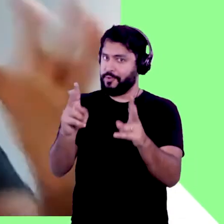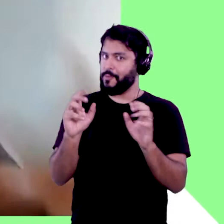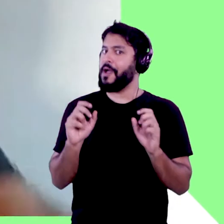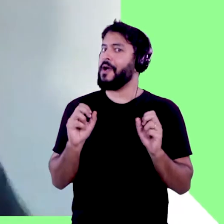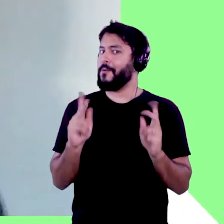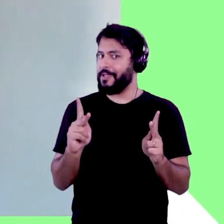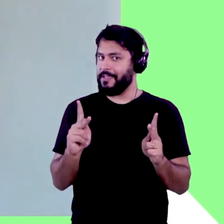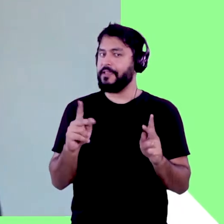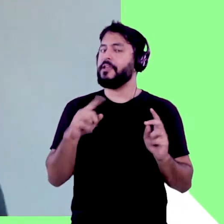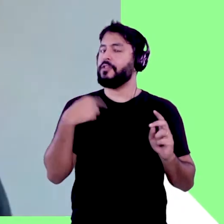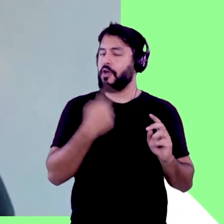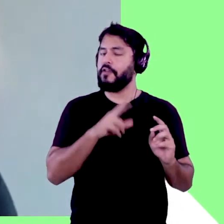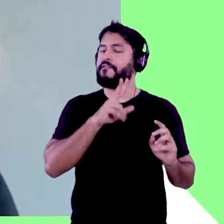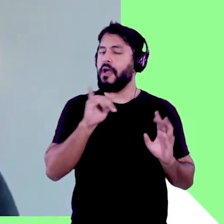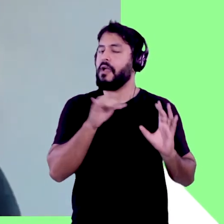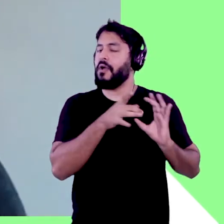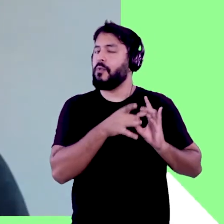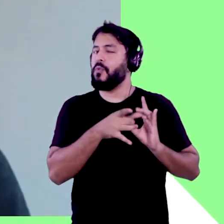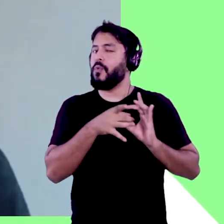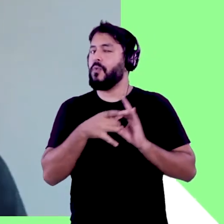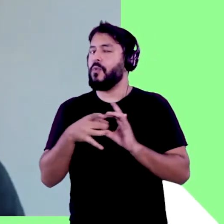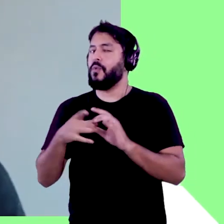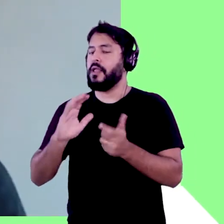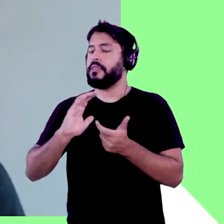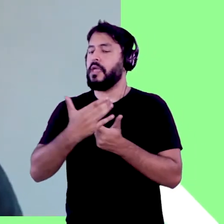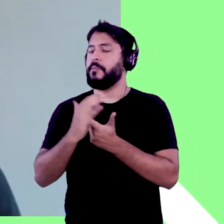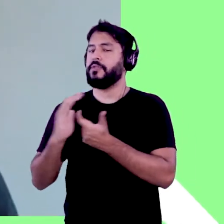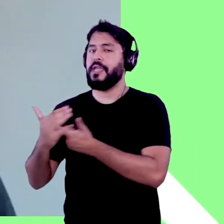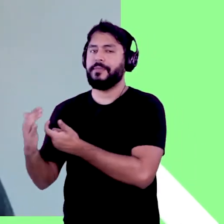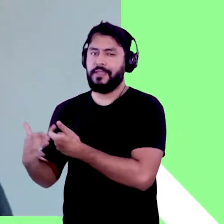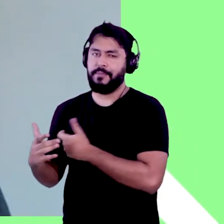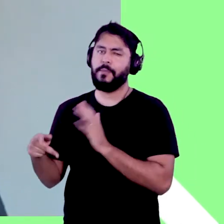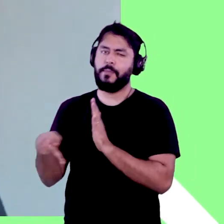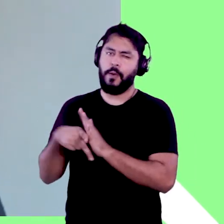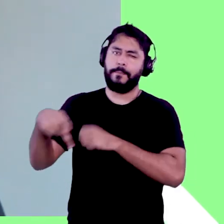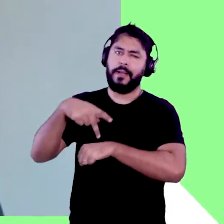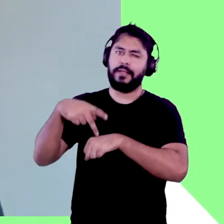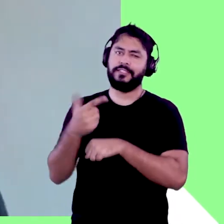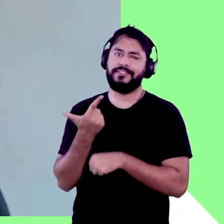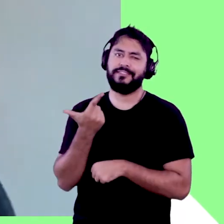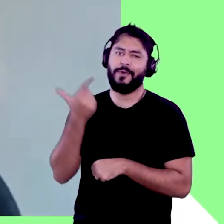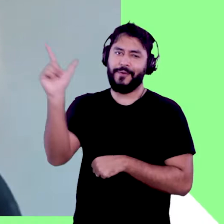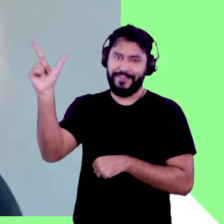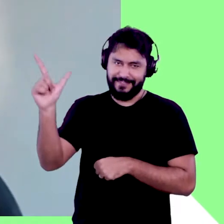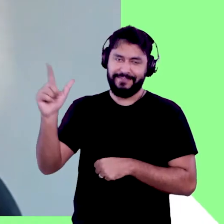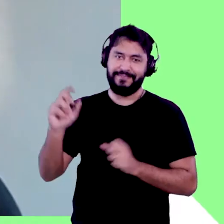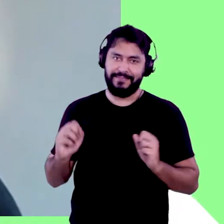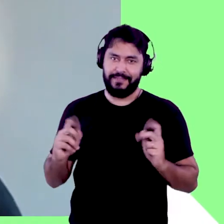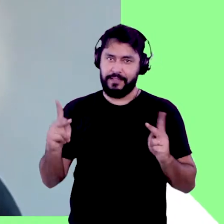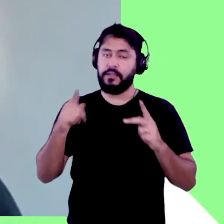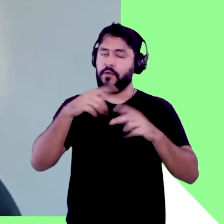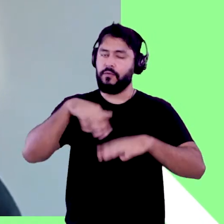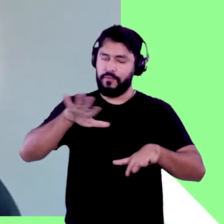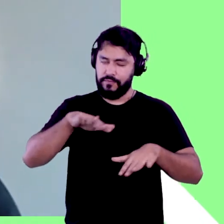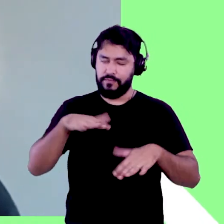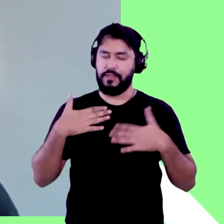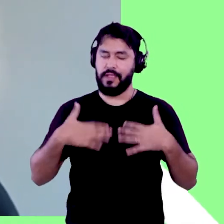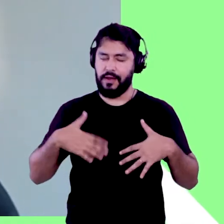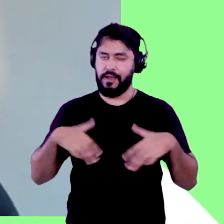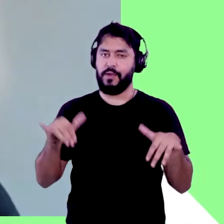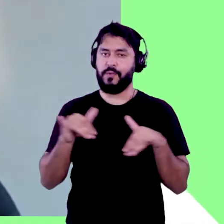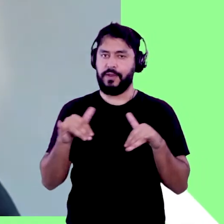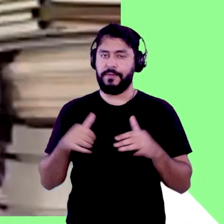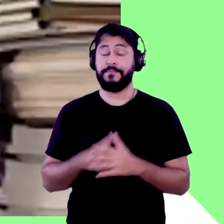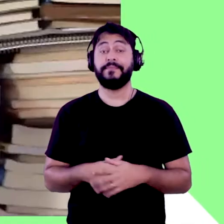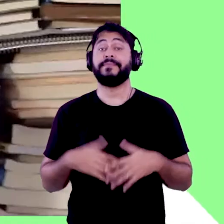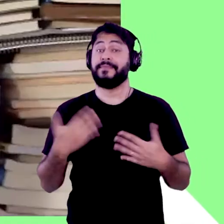vai contextualizar melhor essas terminologias que são gringas, assim, então fiquem tranquilas que E a gente contextualiza.